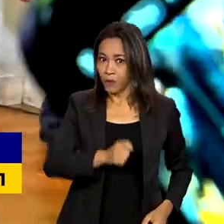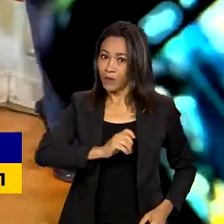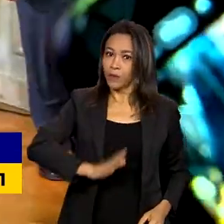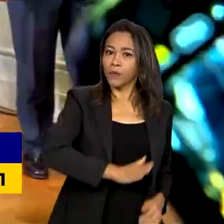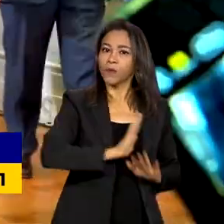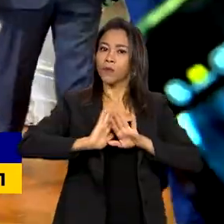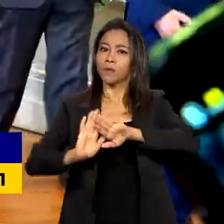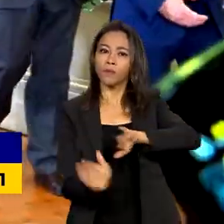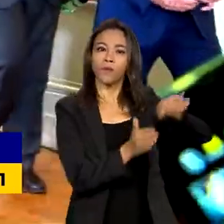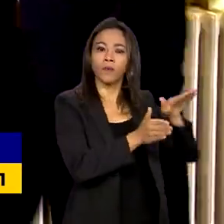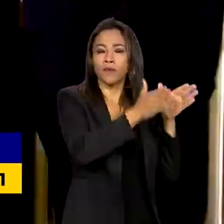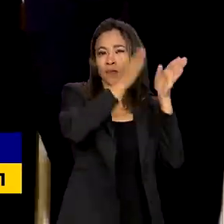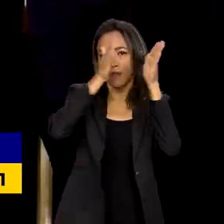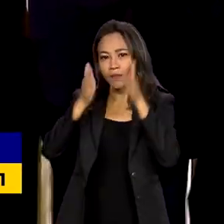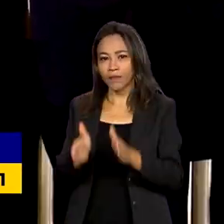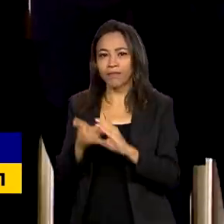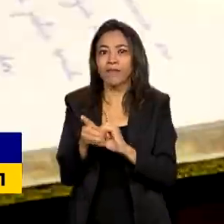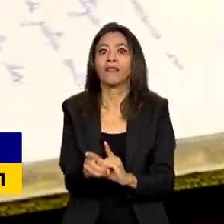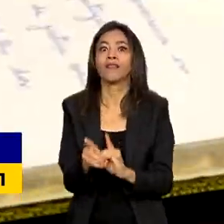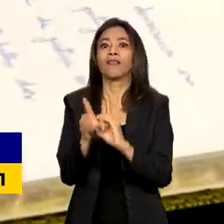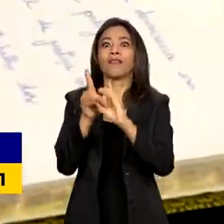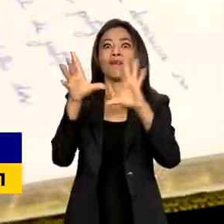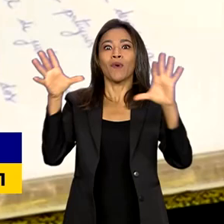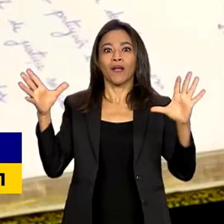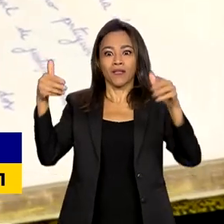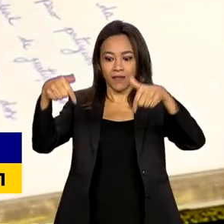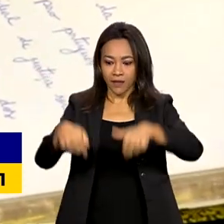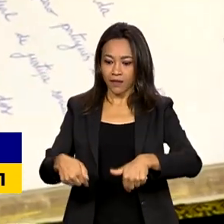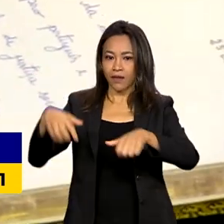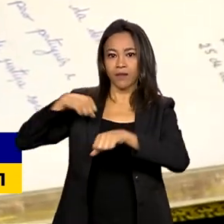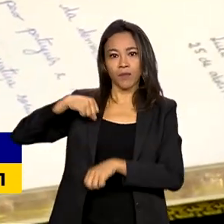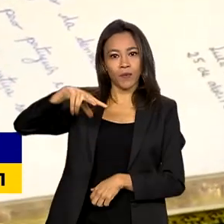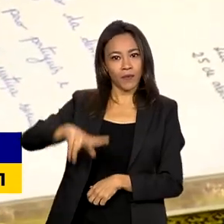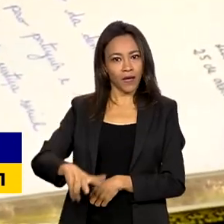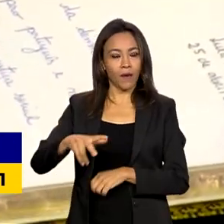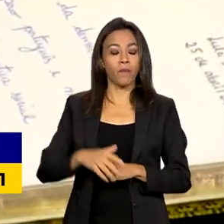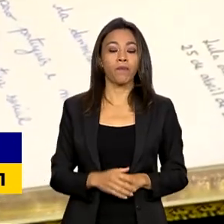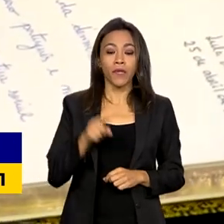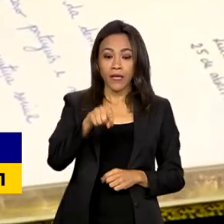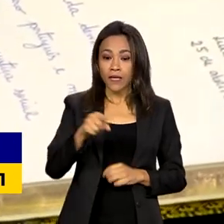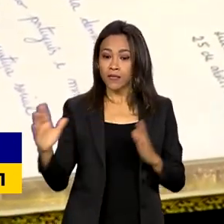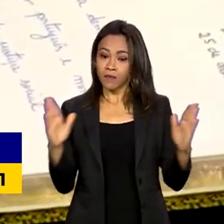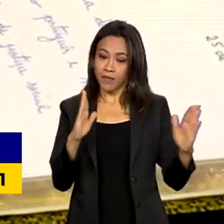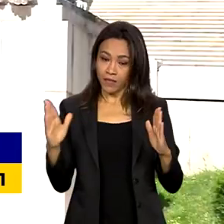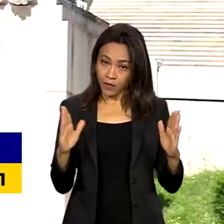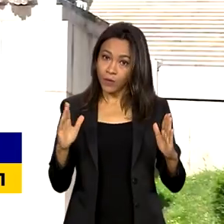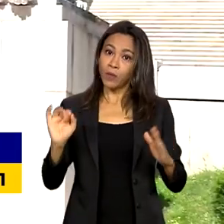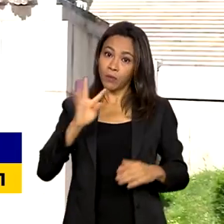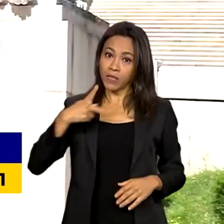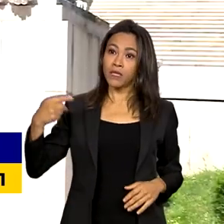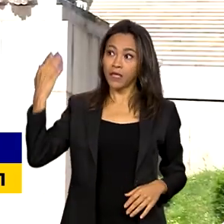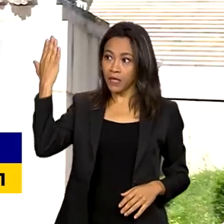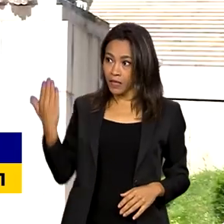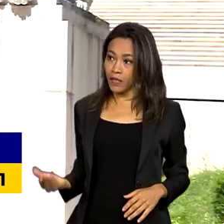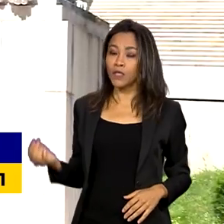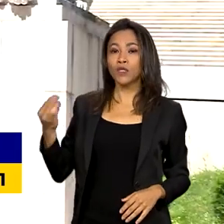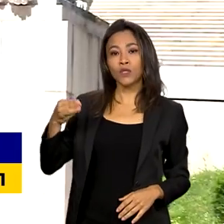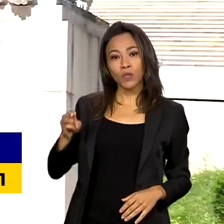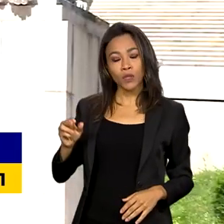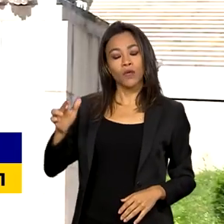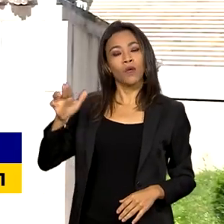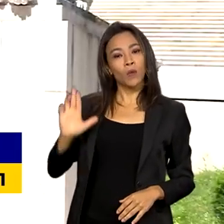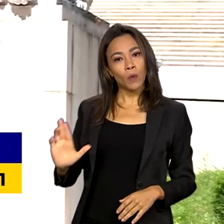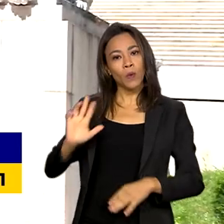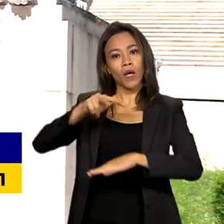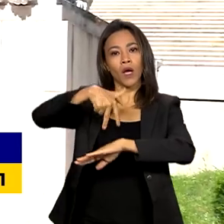democracia aqui em Portugal. Durante a sessão solene, o presidente Lula discursou e falou e afirmou, né,